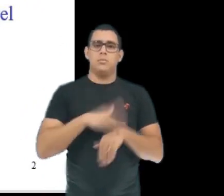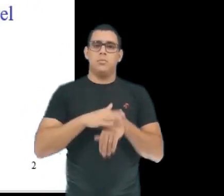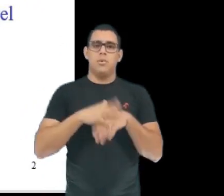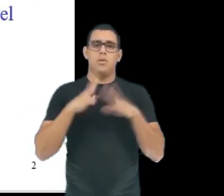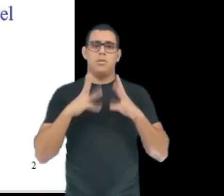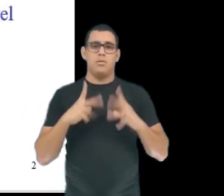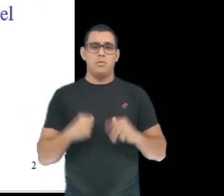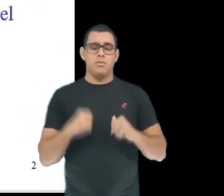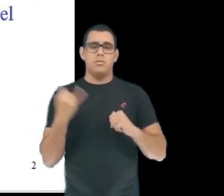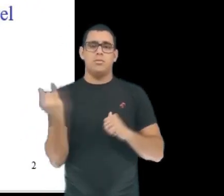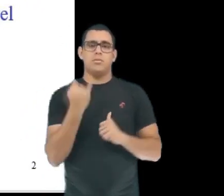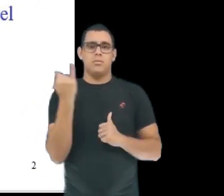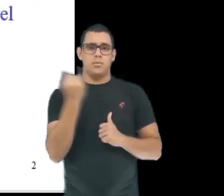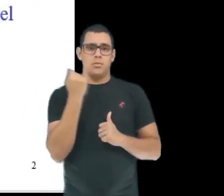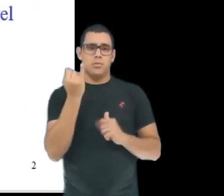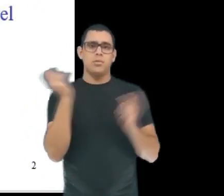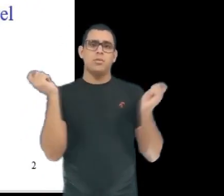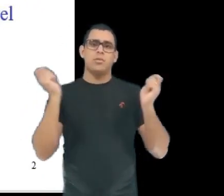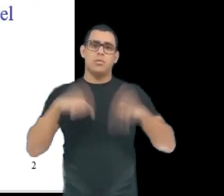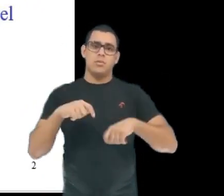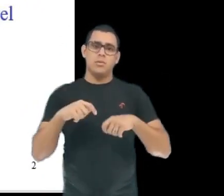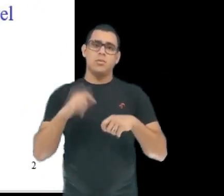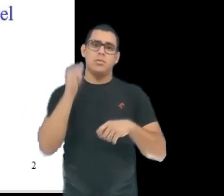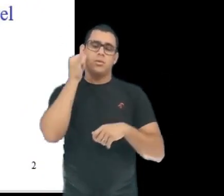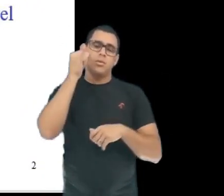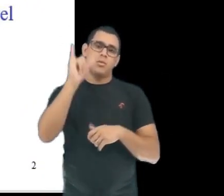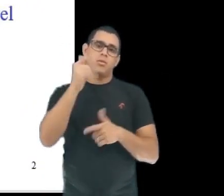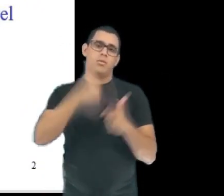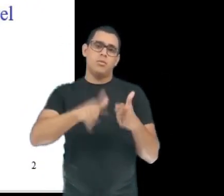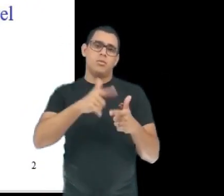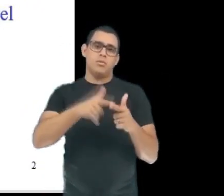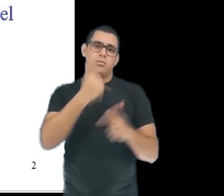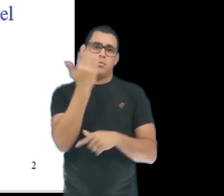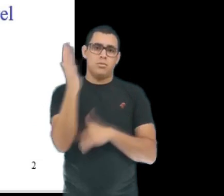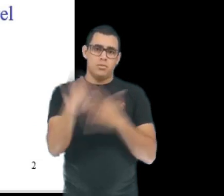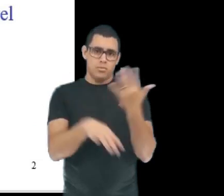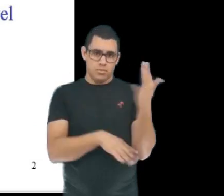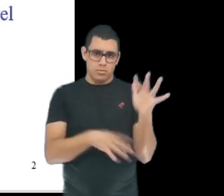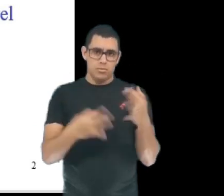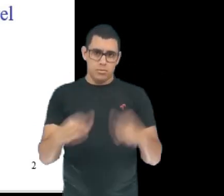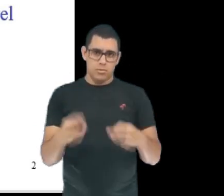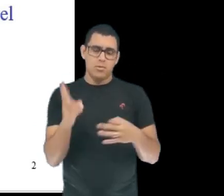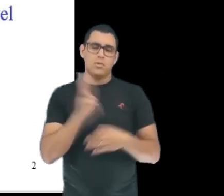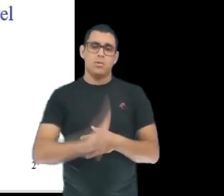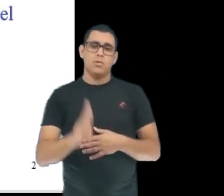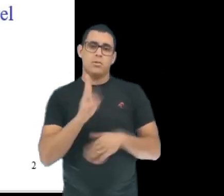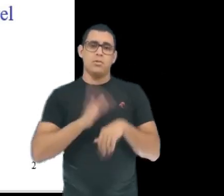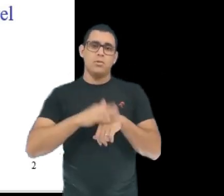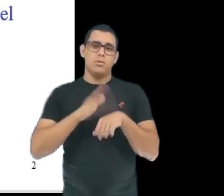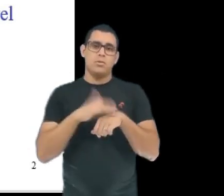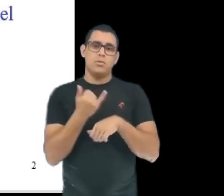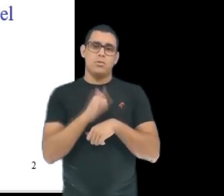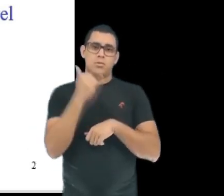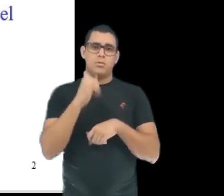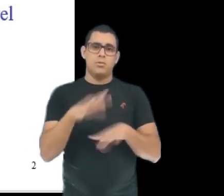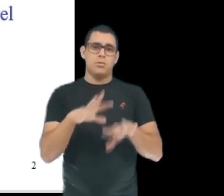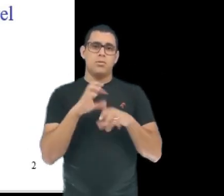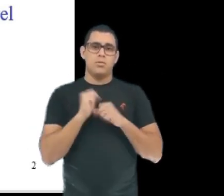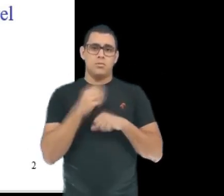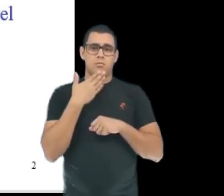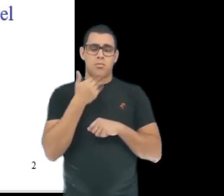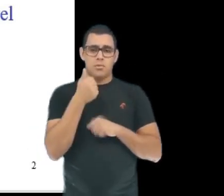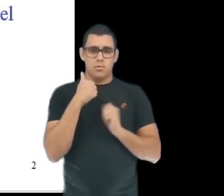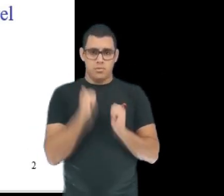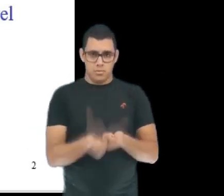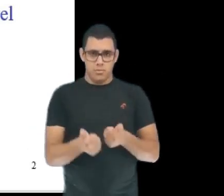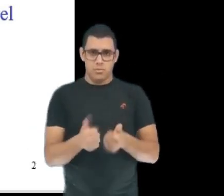demanda, como a combustão de biomassa e a célula de hidrogênio, né? No caso, a utilização do